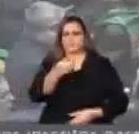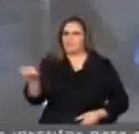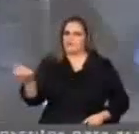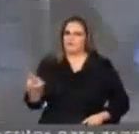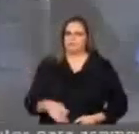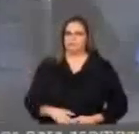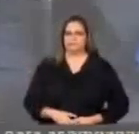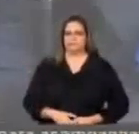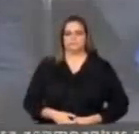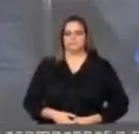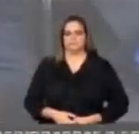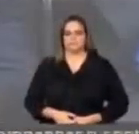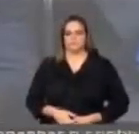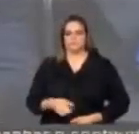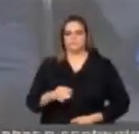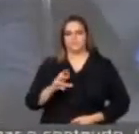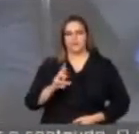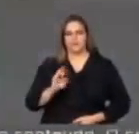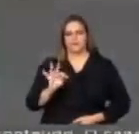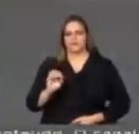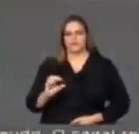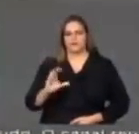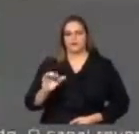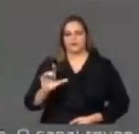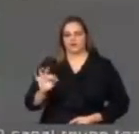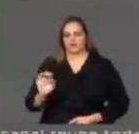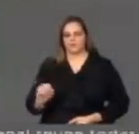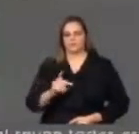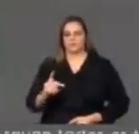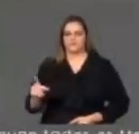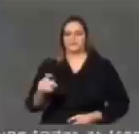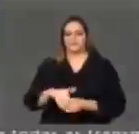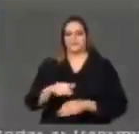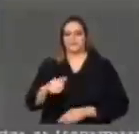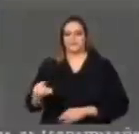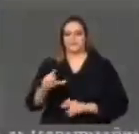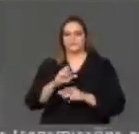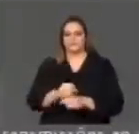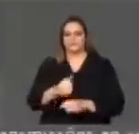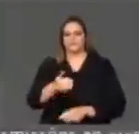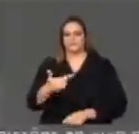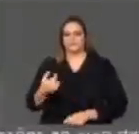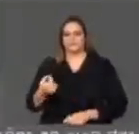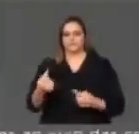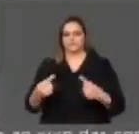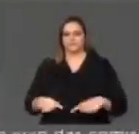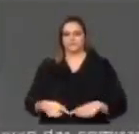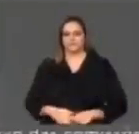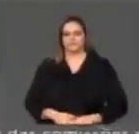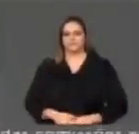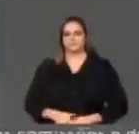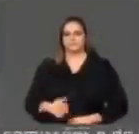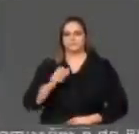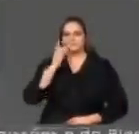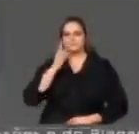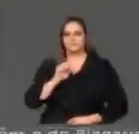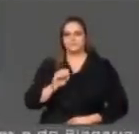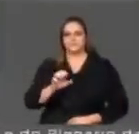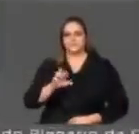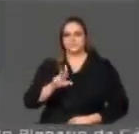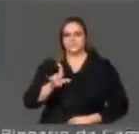Roberto Carleto, do PP da Bahia, votou não, totalizando 120 votos contrários. Deputado Sérgio Brito,